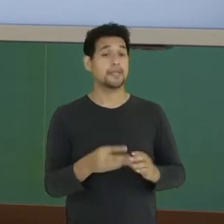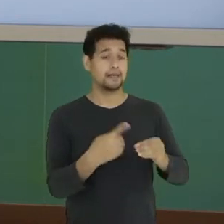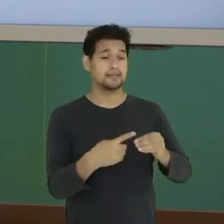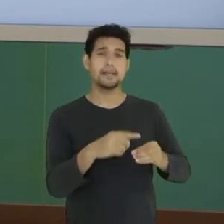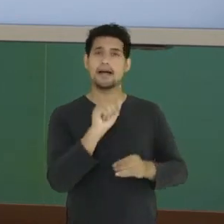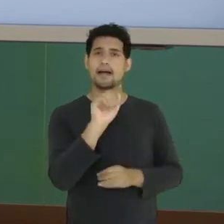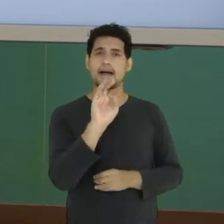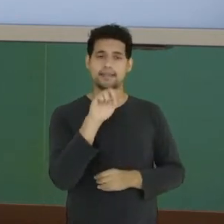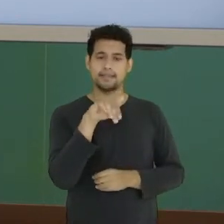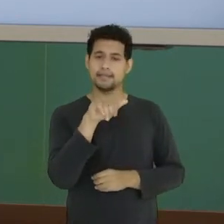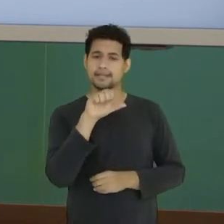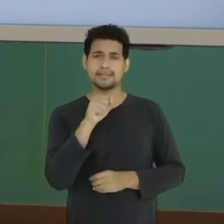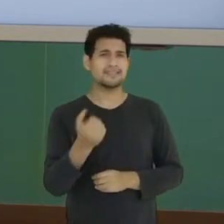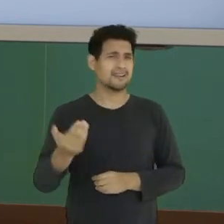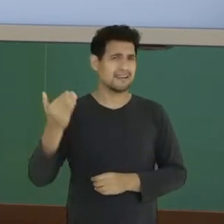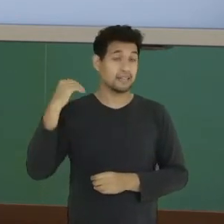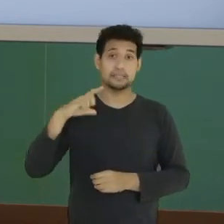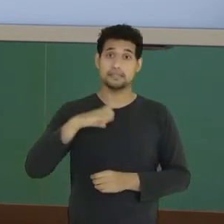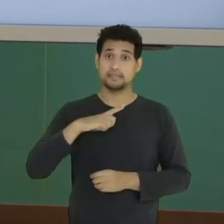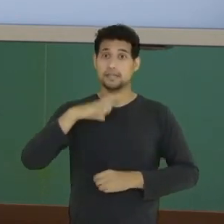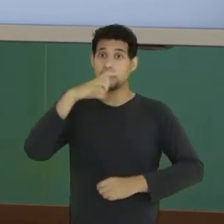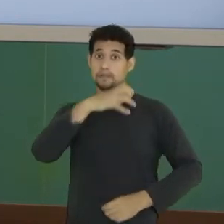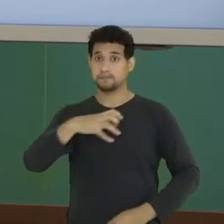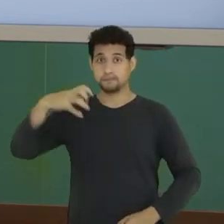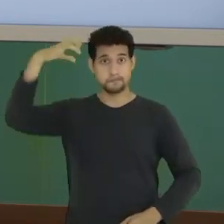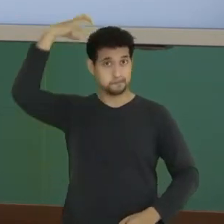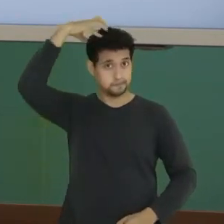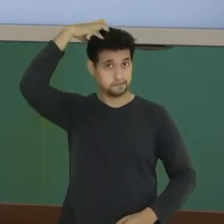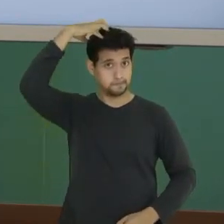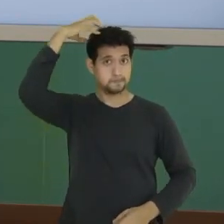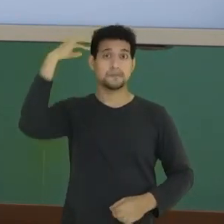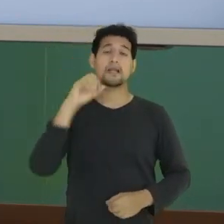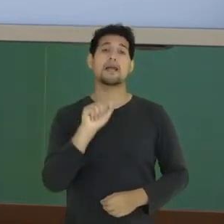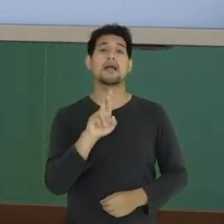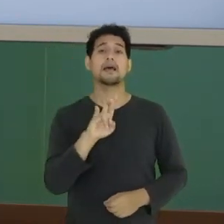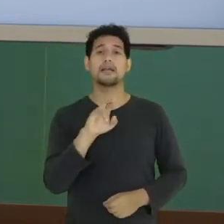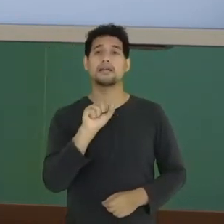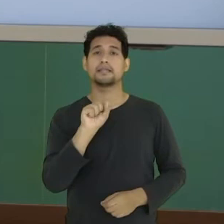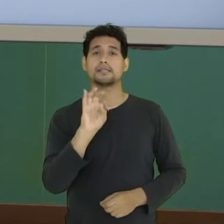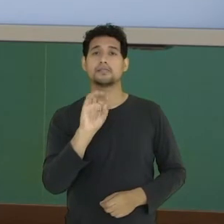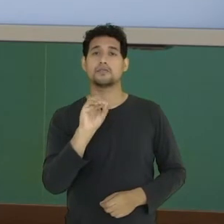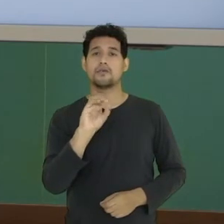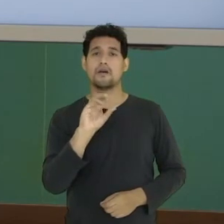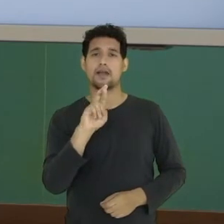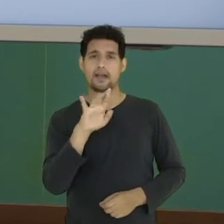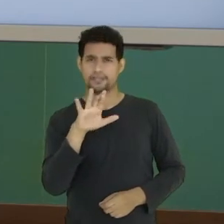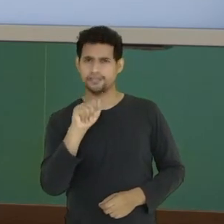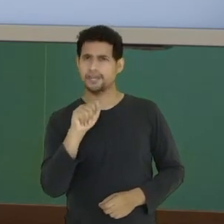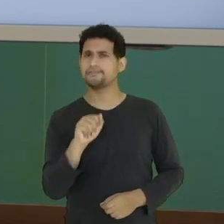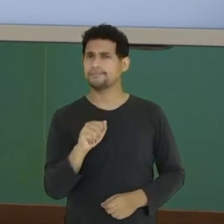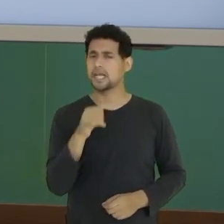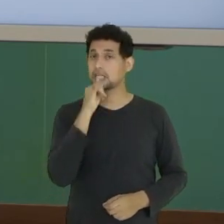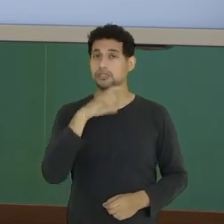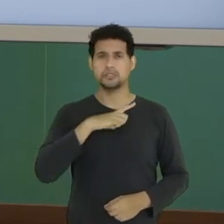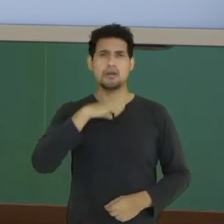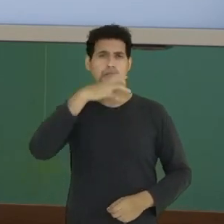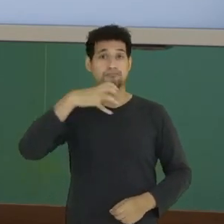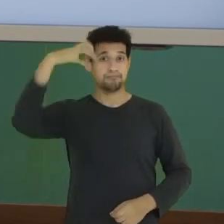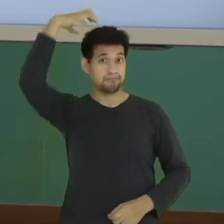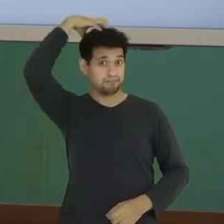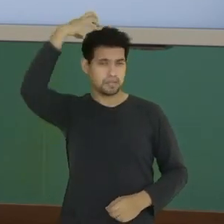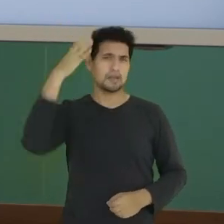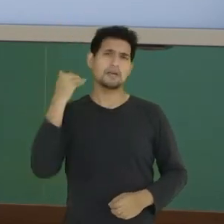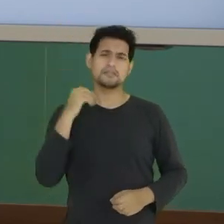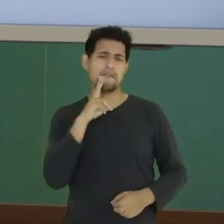de monarquia aristocrática. Essa seria a sua primeira fase. Nas monarquias aristocráticas, o